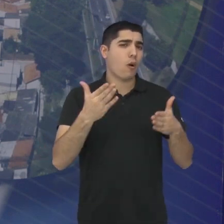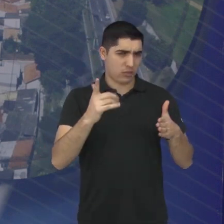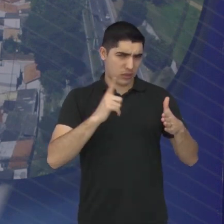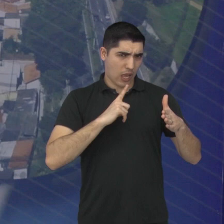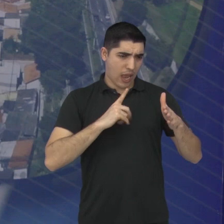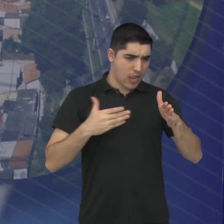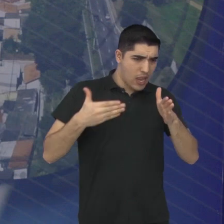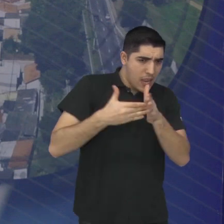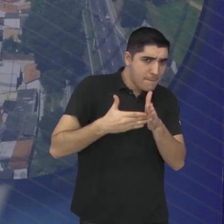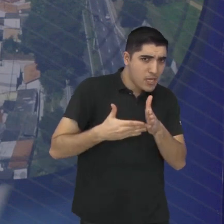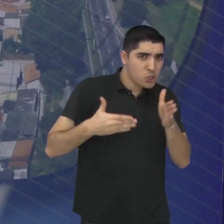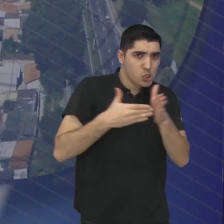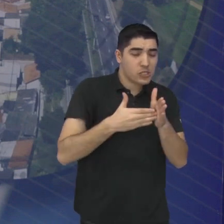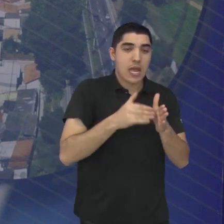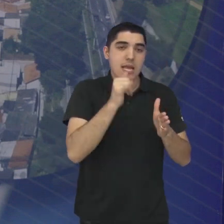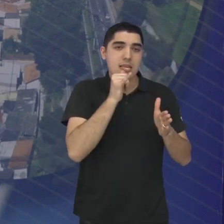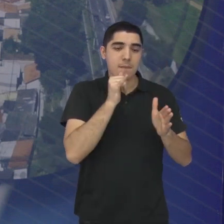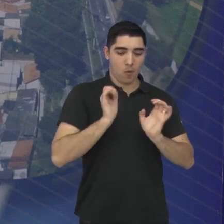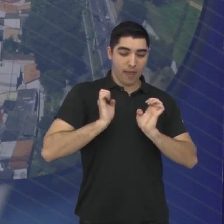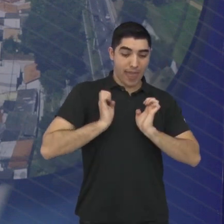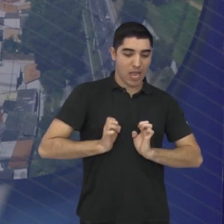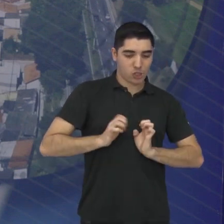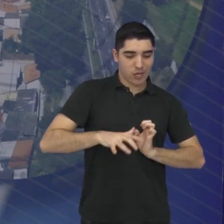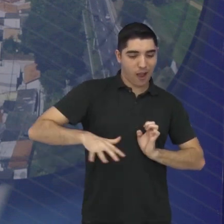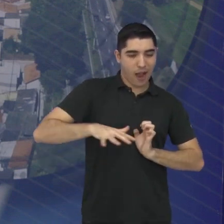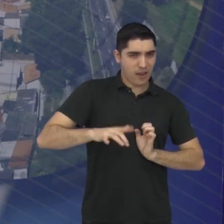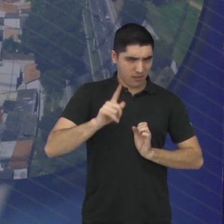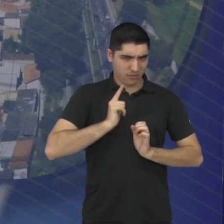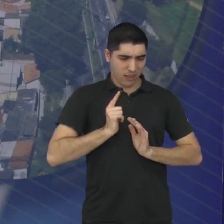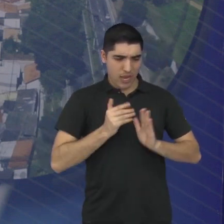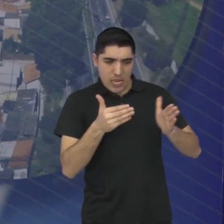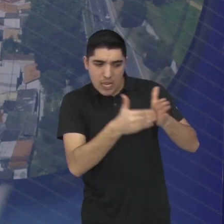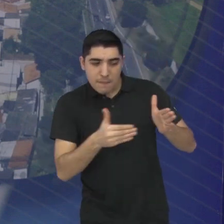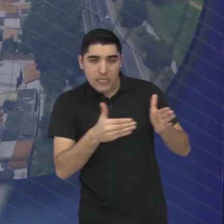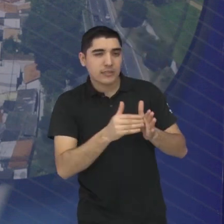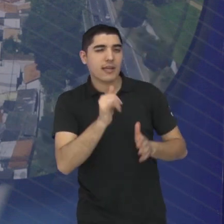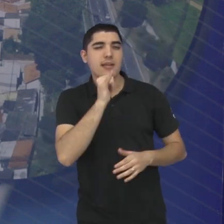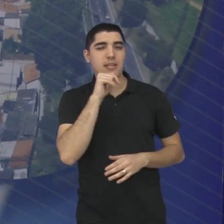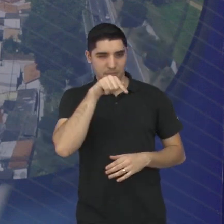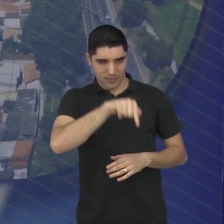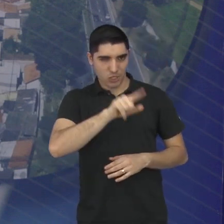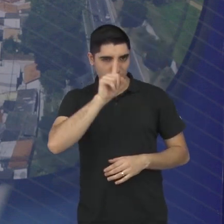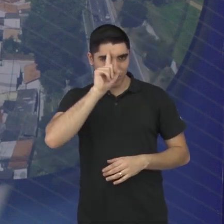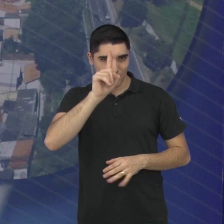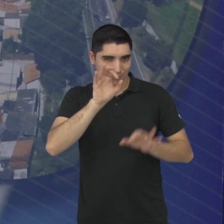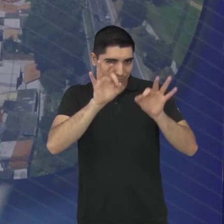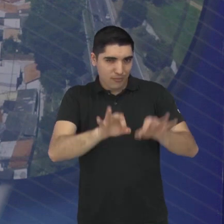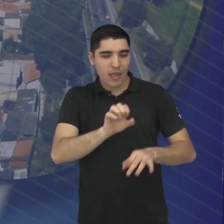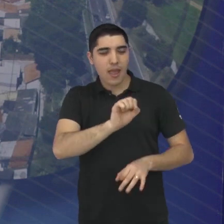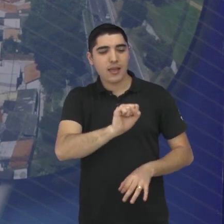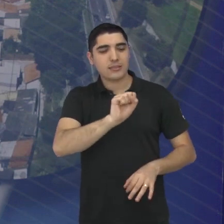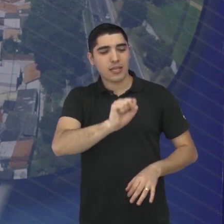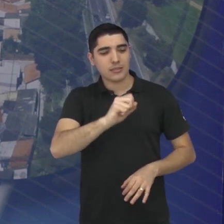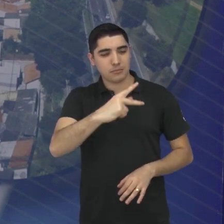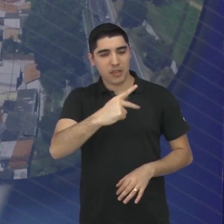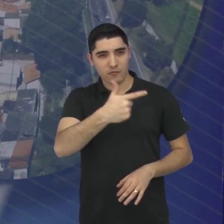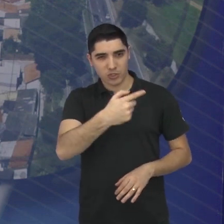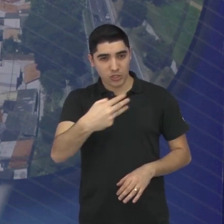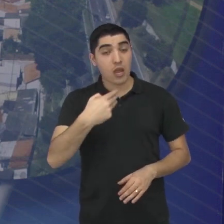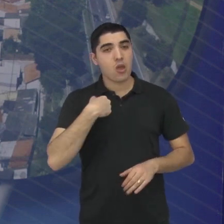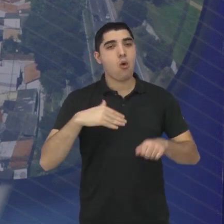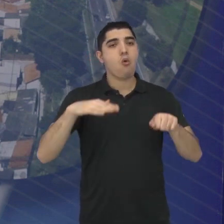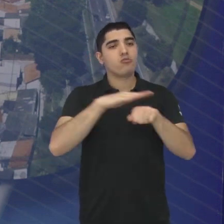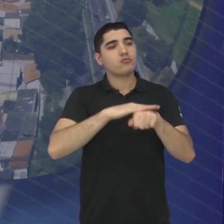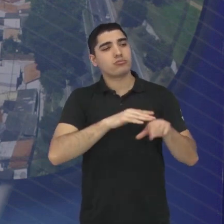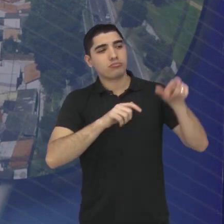limite? Tem um limite? Tem um limite ético, falando? Nesse dia do evento, do Space Studies Program, eu também